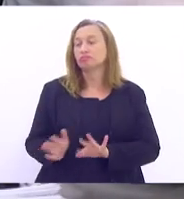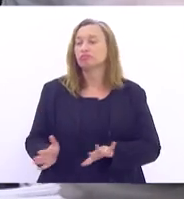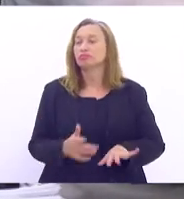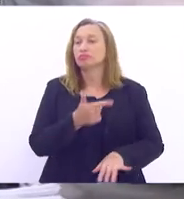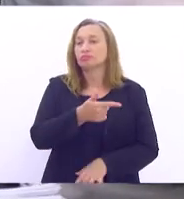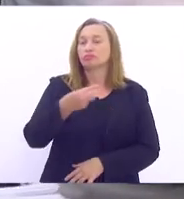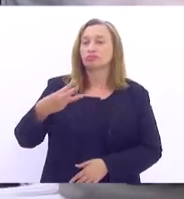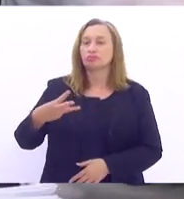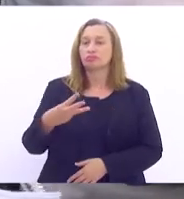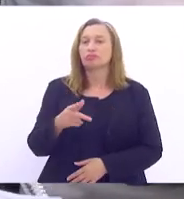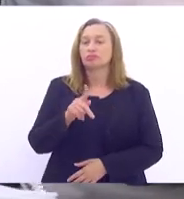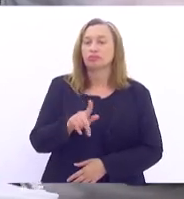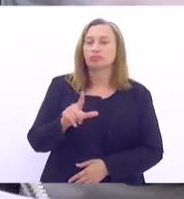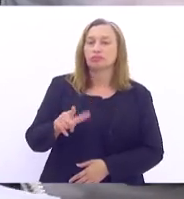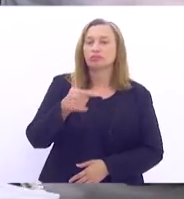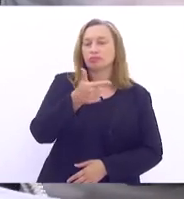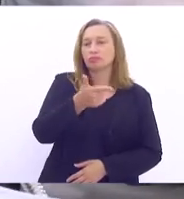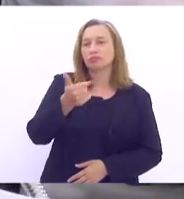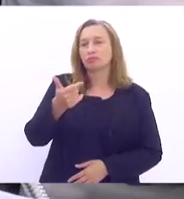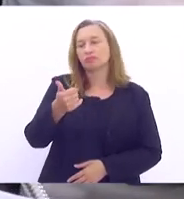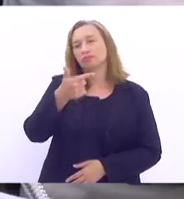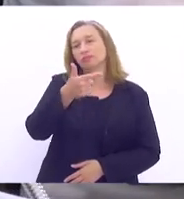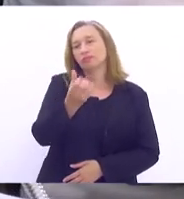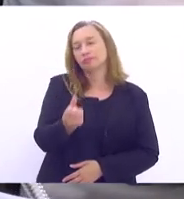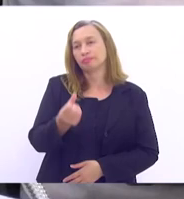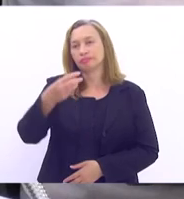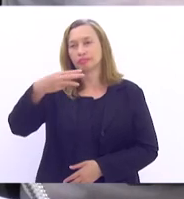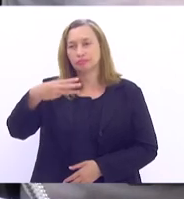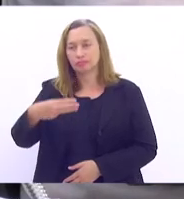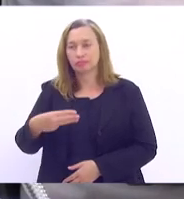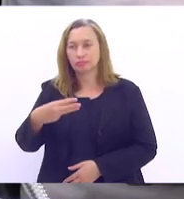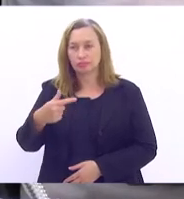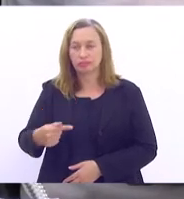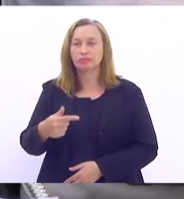pauta, o PL 1267-23, de autoria da deputada Élica Takimoto,